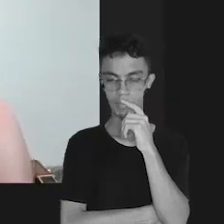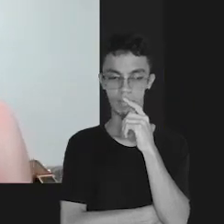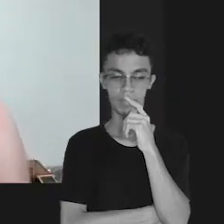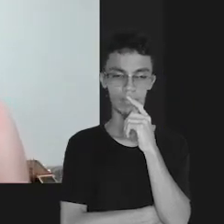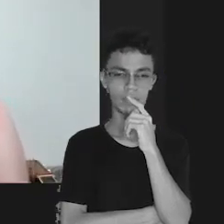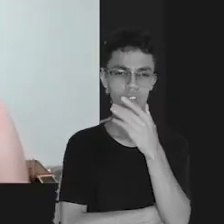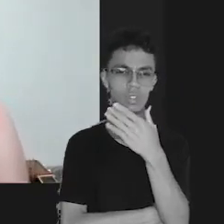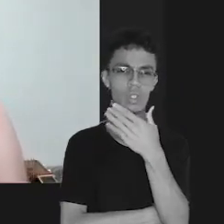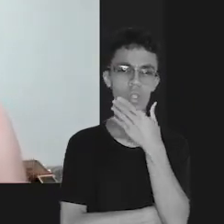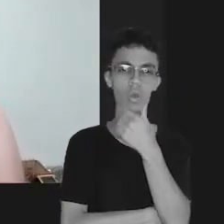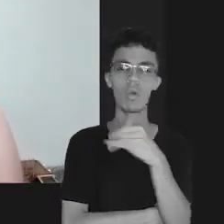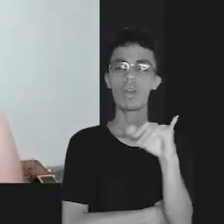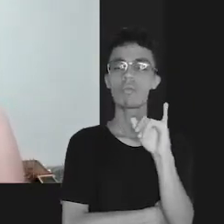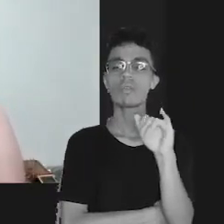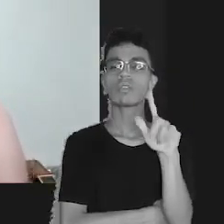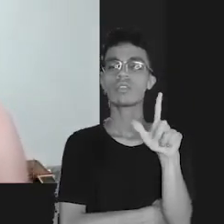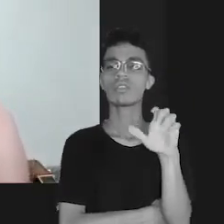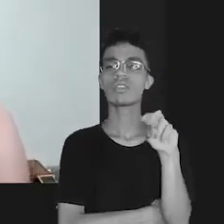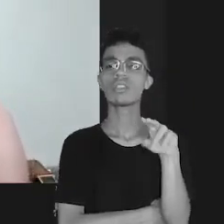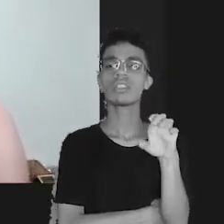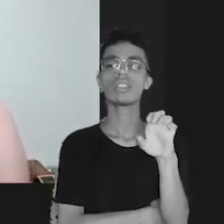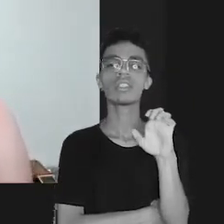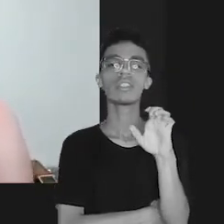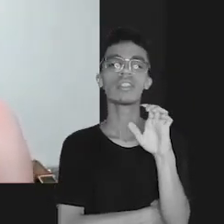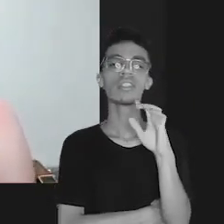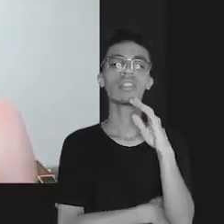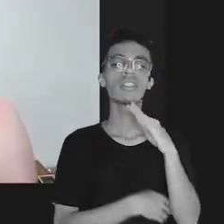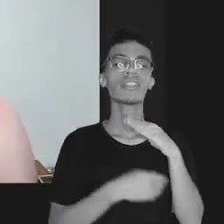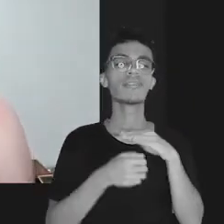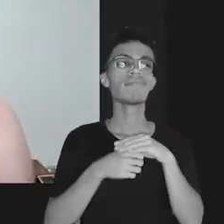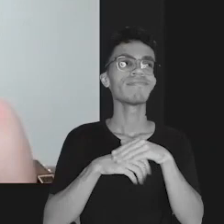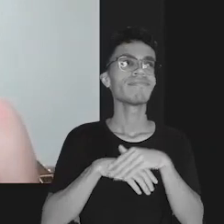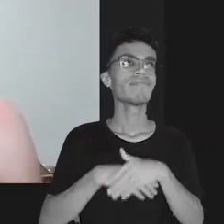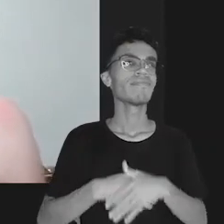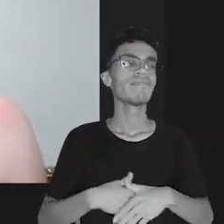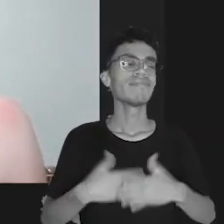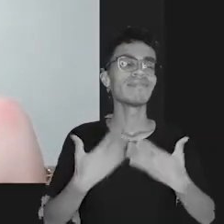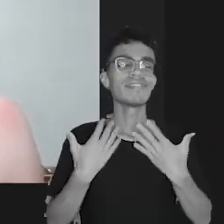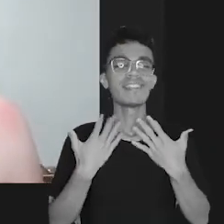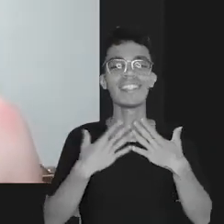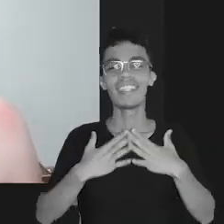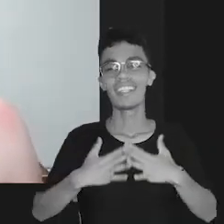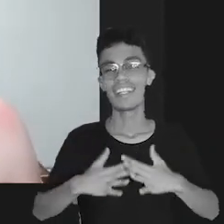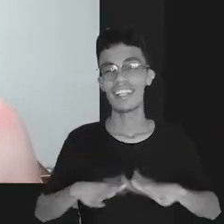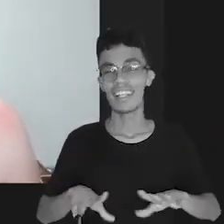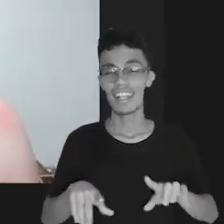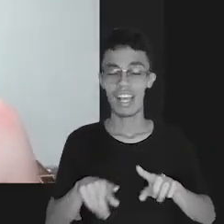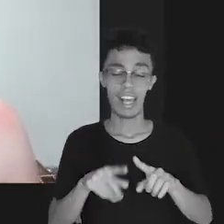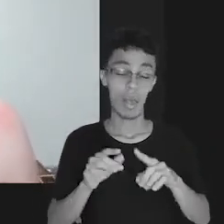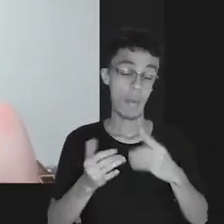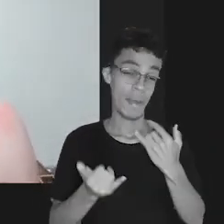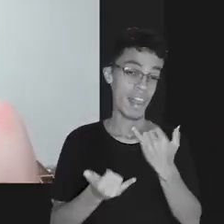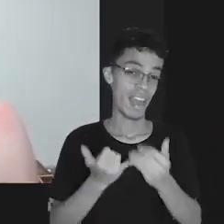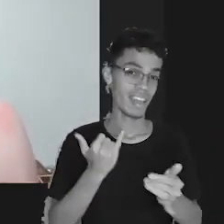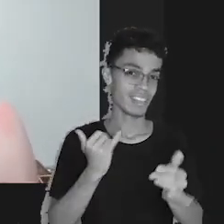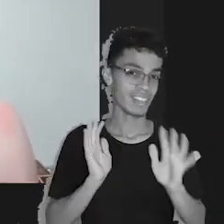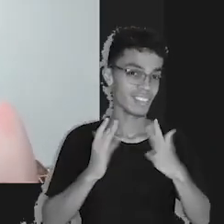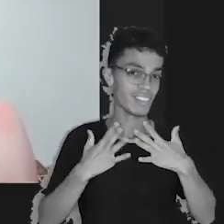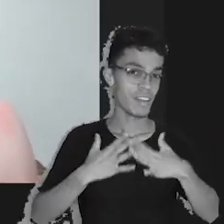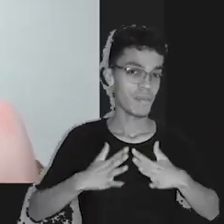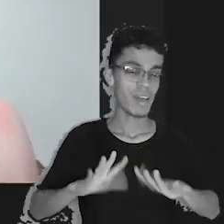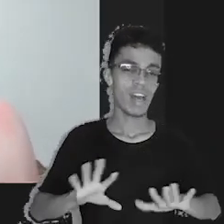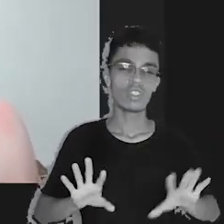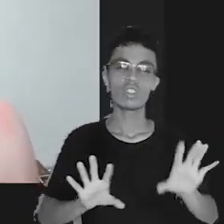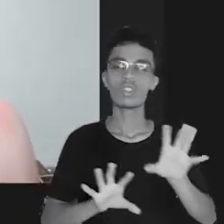Não é irmão de Lênin, é manso. Pode ser manso no gesto e ter sangue no plexo.